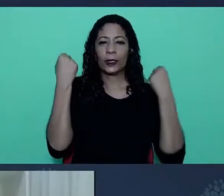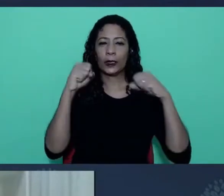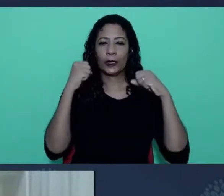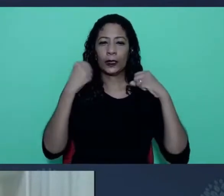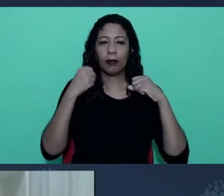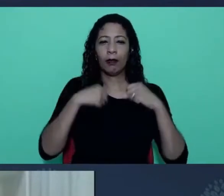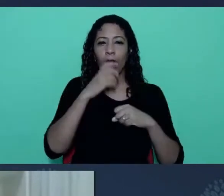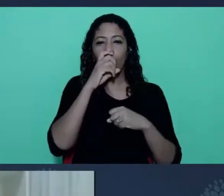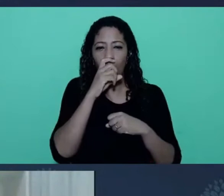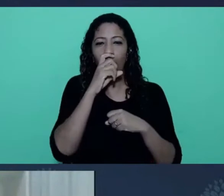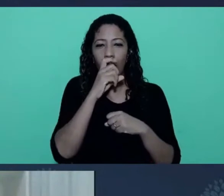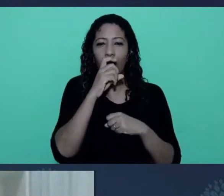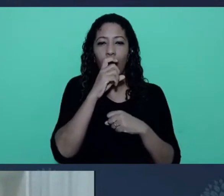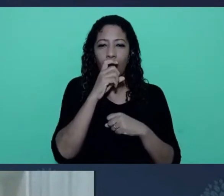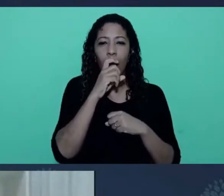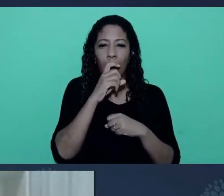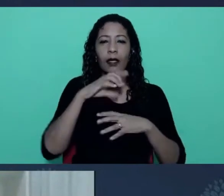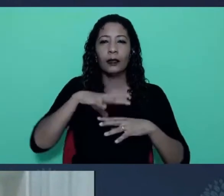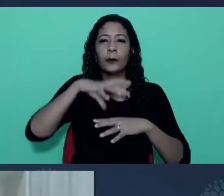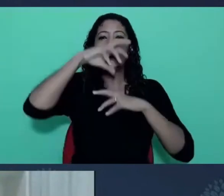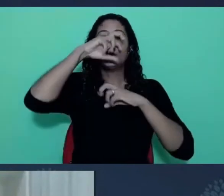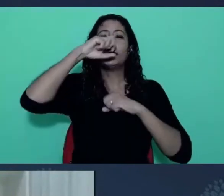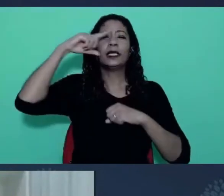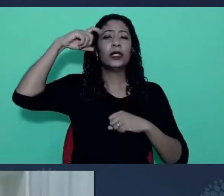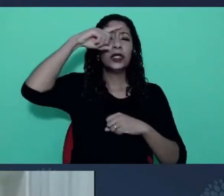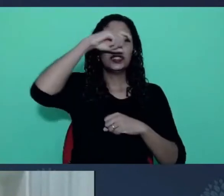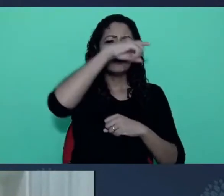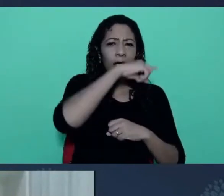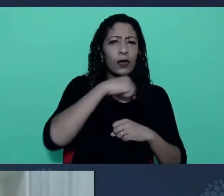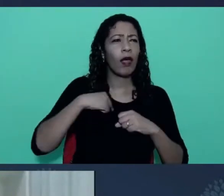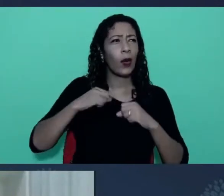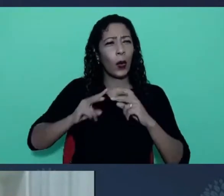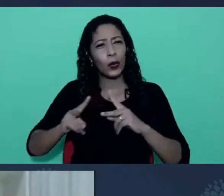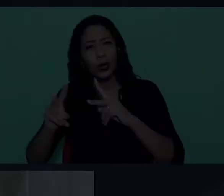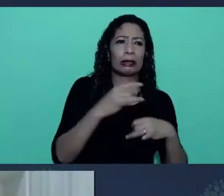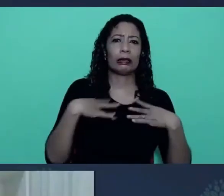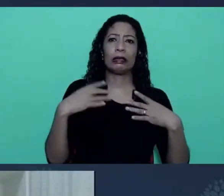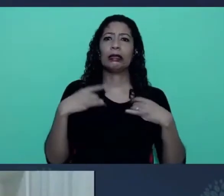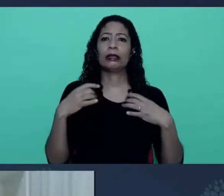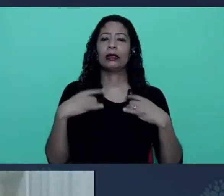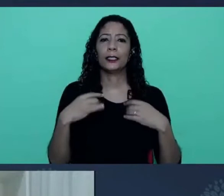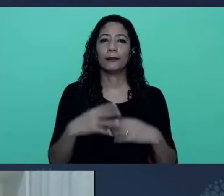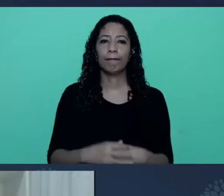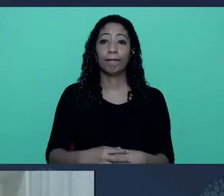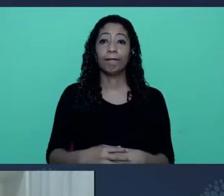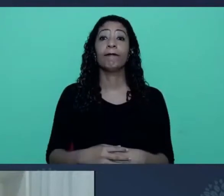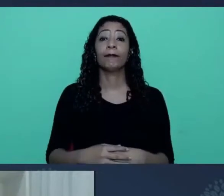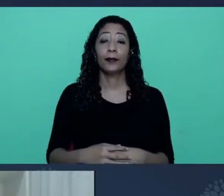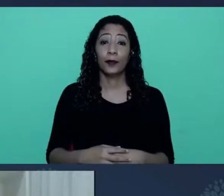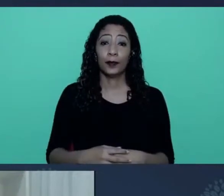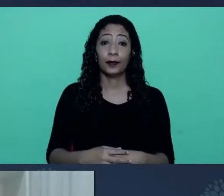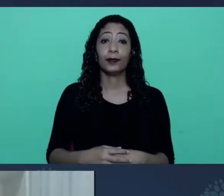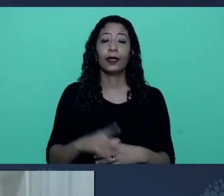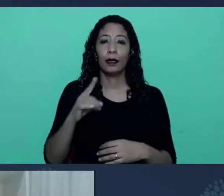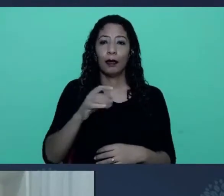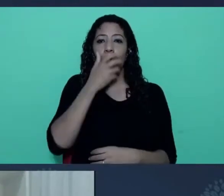com dificuldade para respirar. Devo continuar o exercício mesmo assim? Eu tenho medo. Kátia, a